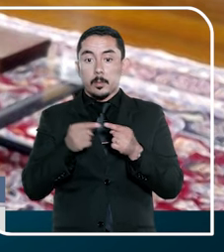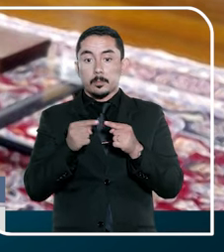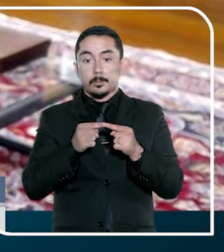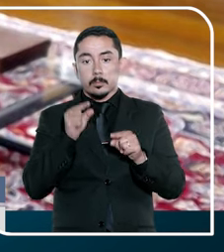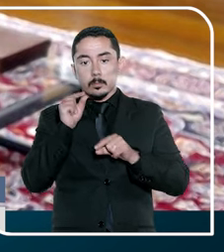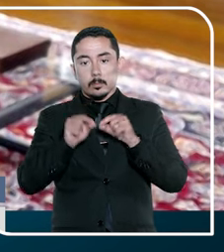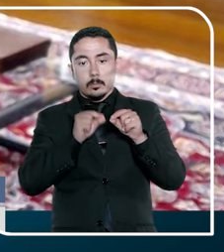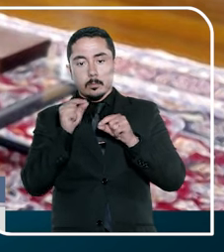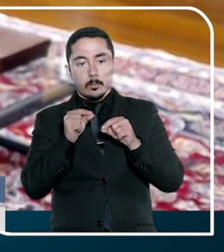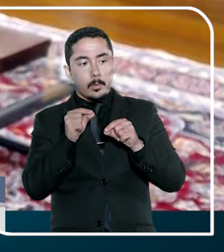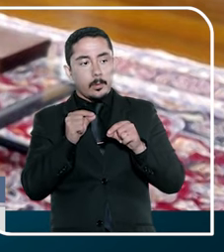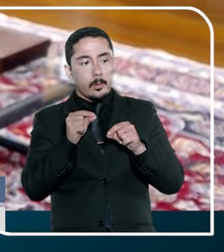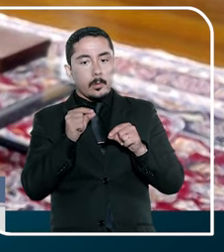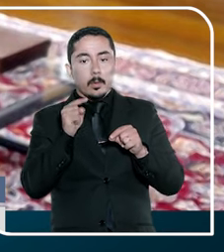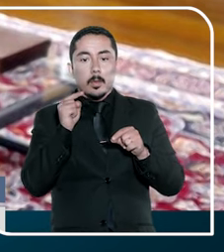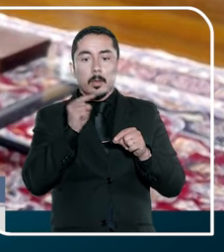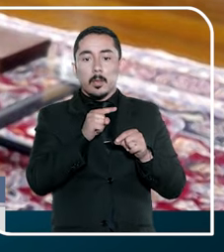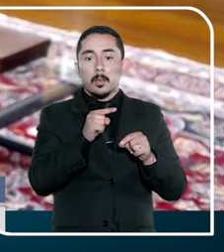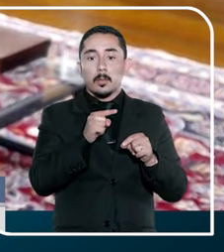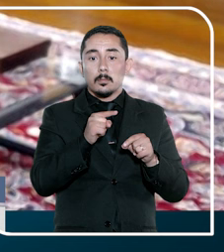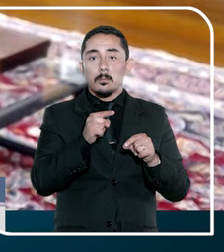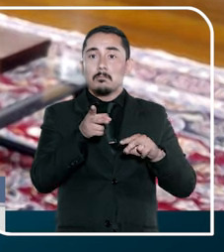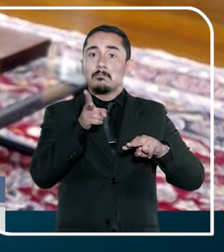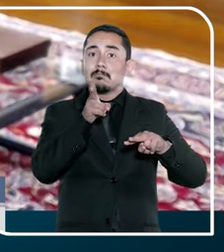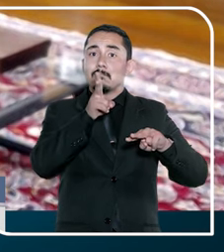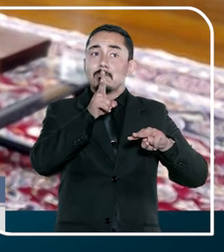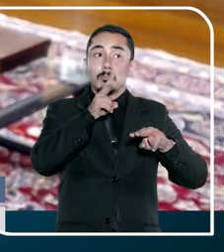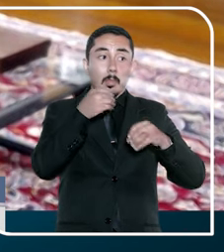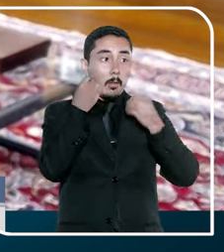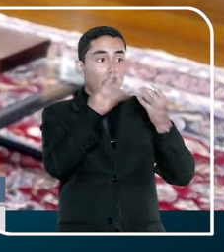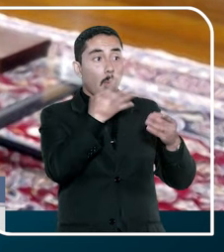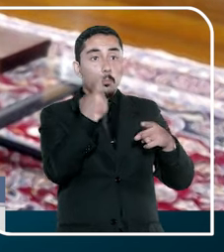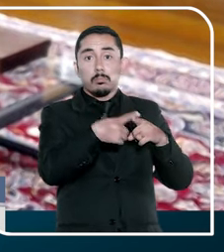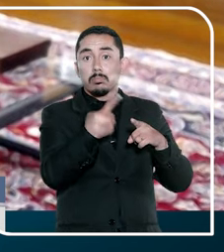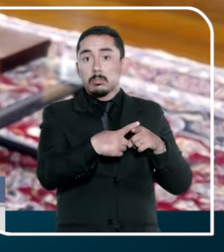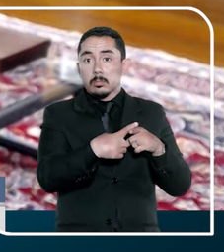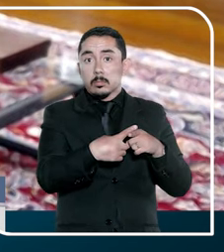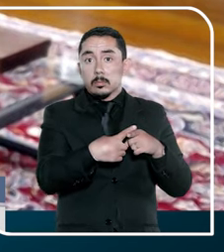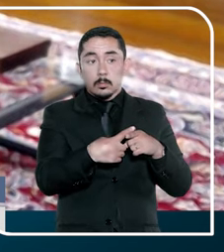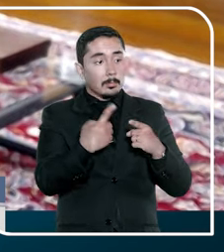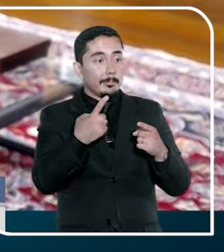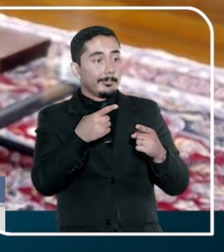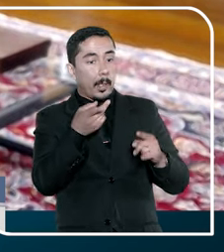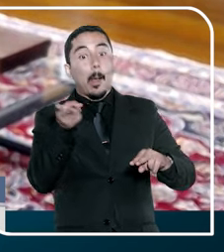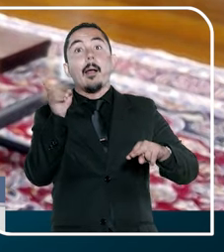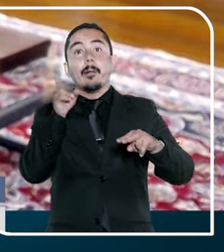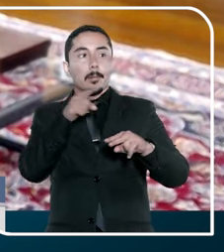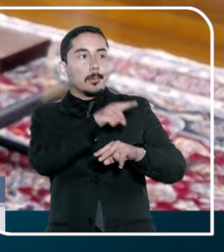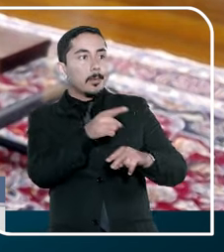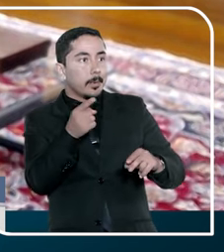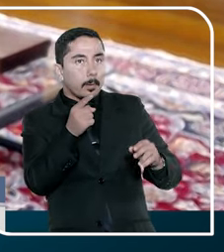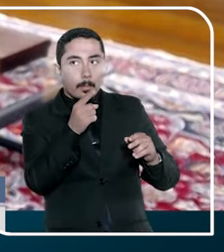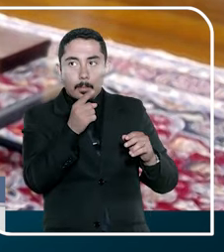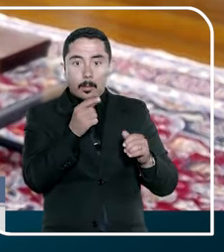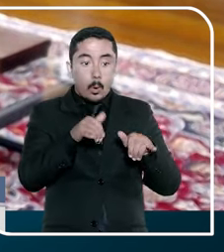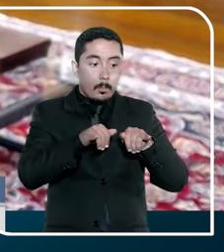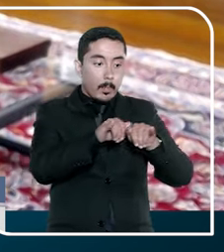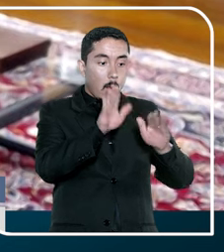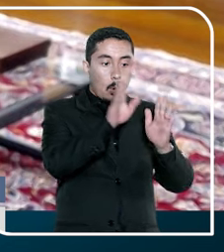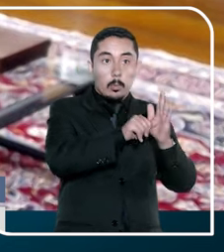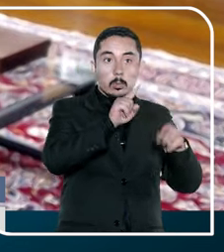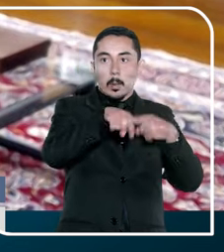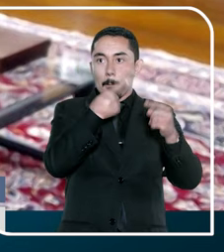consequência da sua prisão em flagrante os imaginar tá saindo do supermercado ele é preso em flagrante bem restituído a